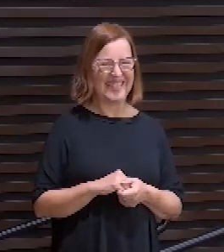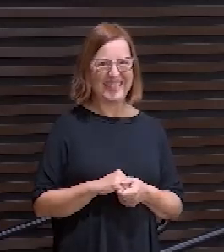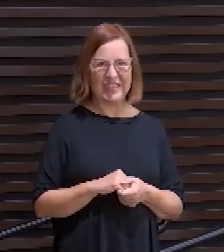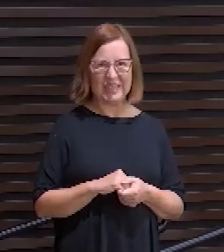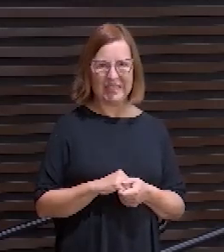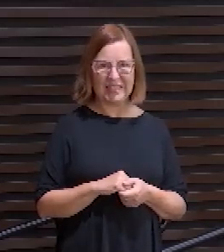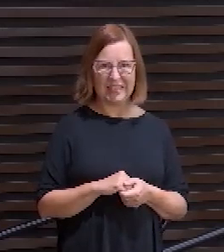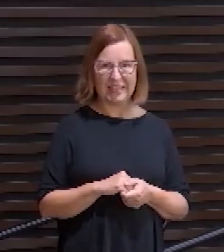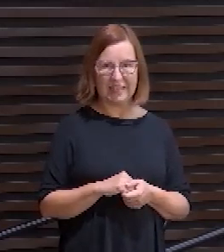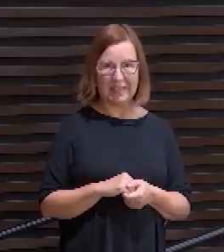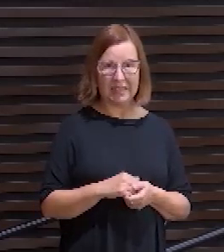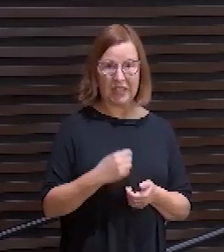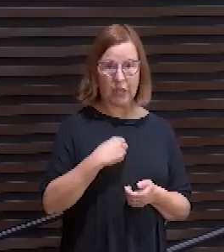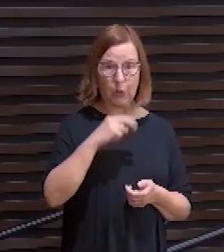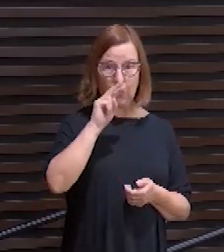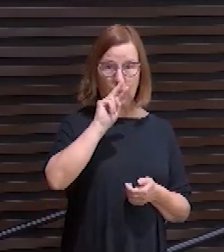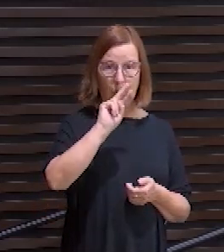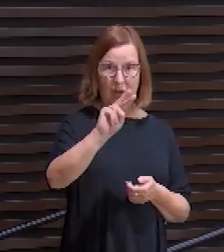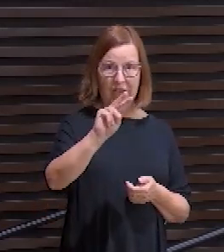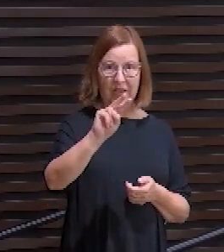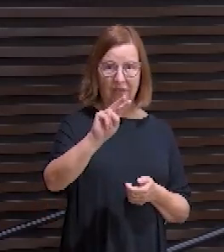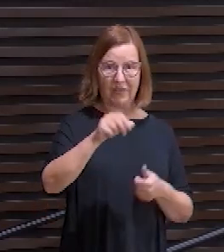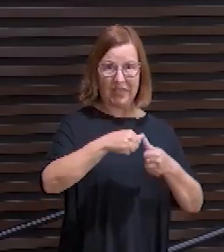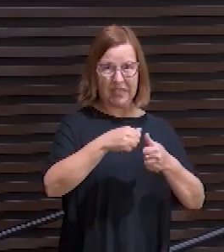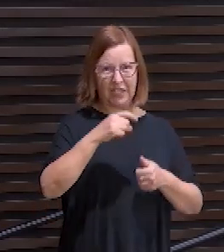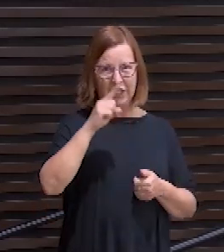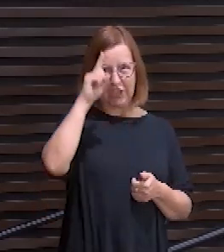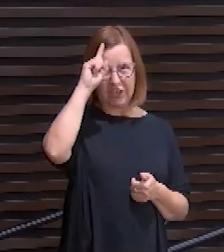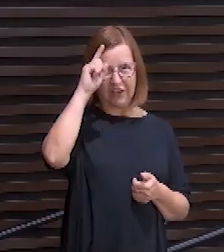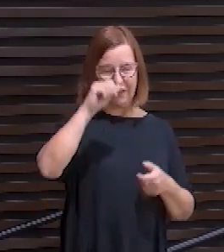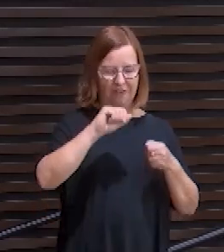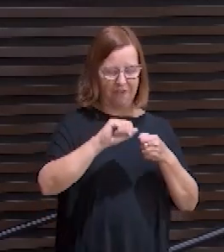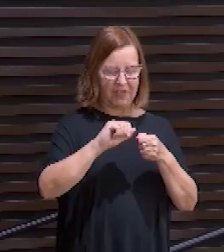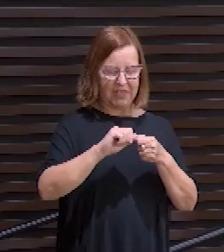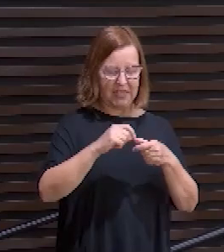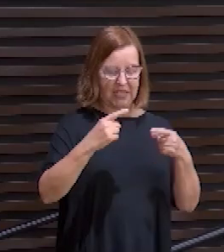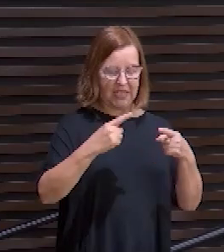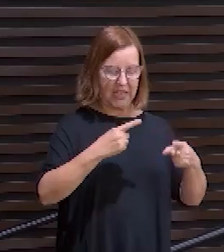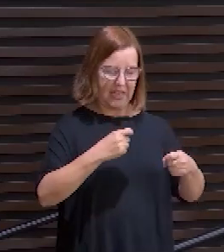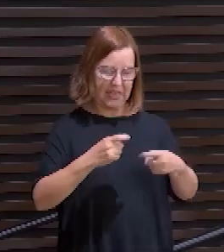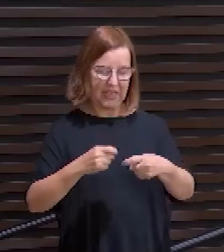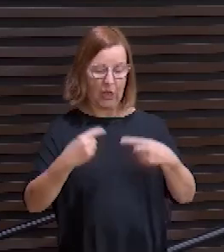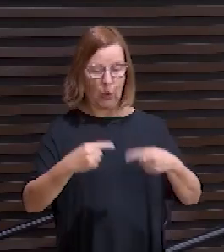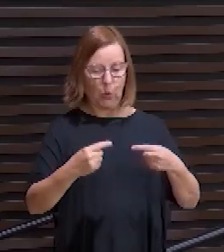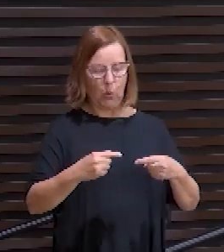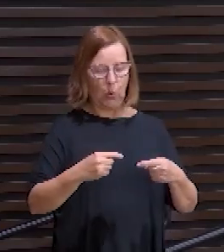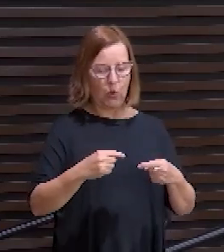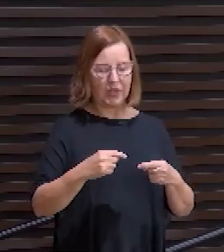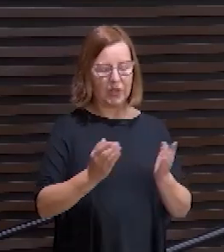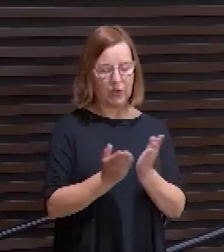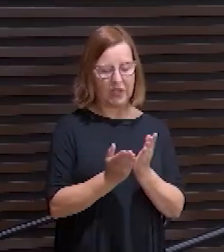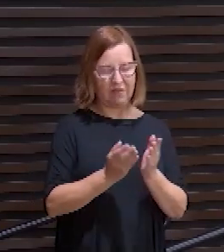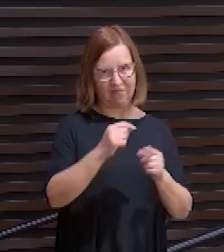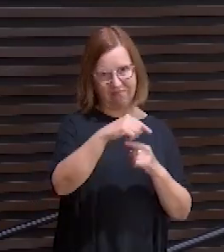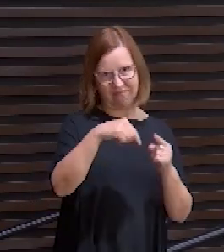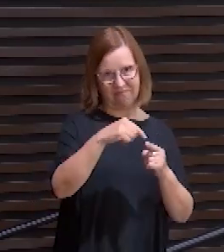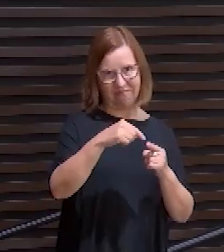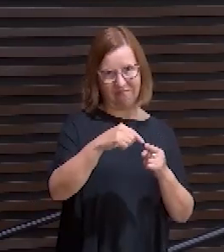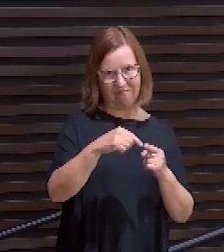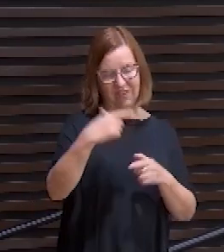Eu olhava, e eis que esse chifre fazia guerra contra os santos, e prevalecia contra